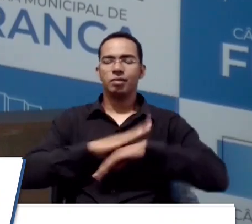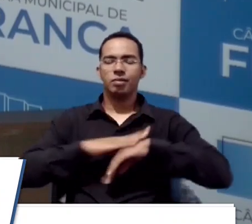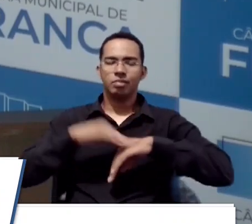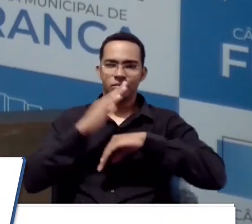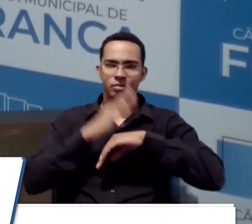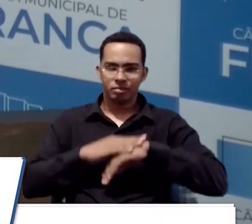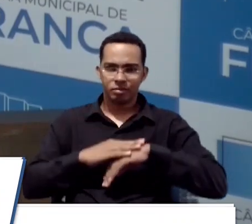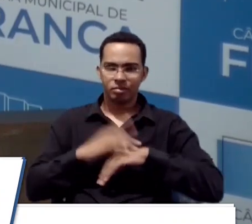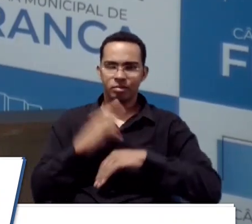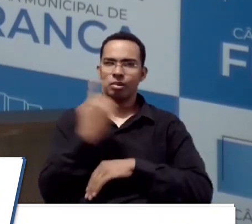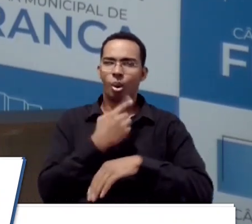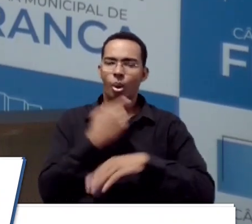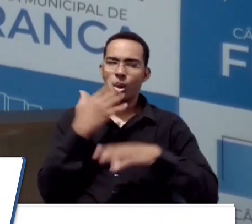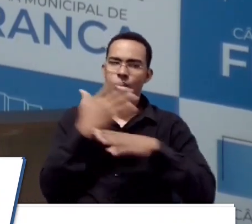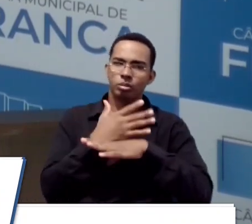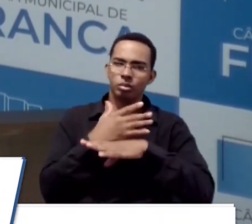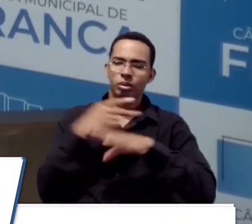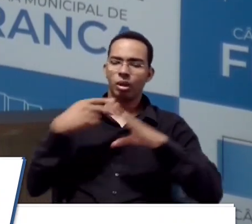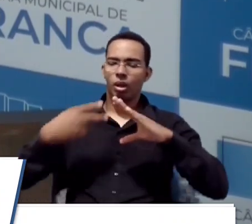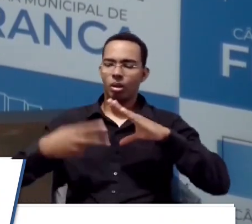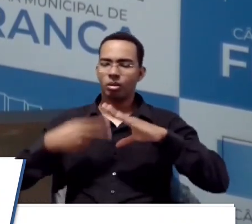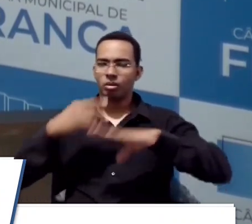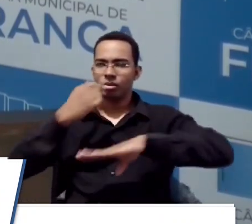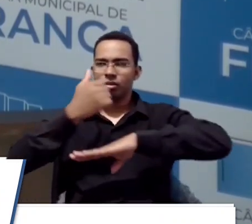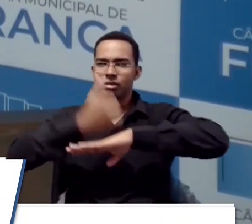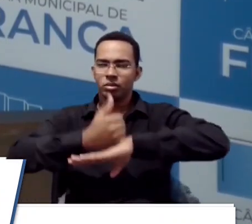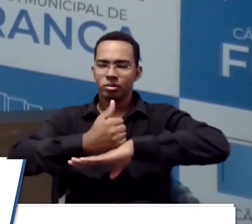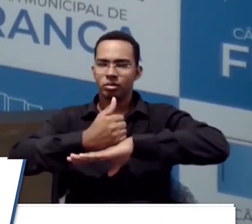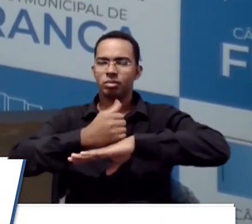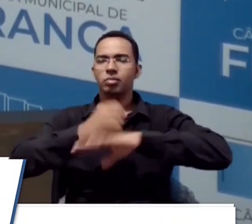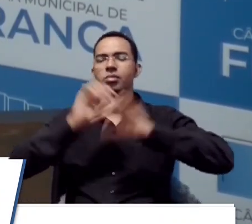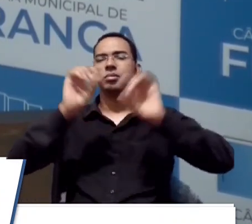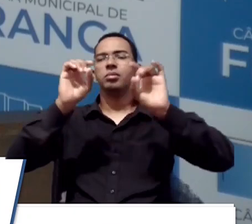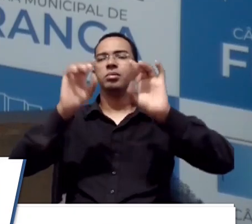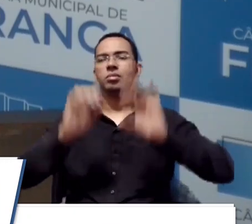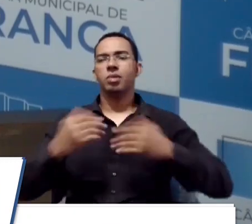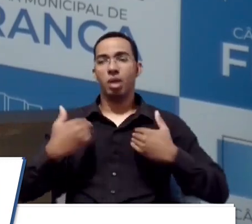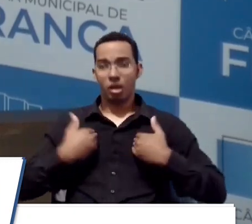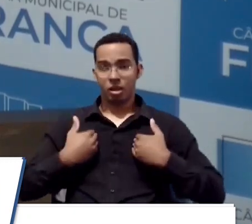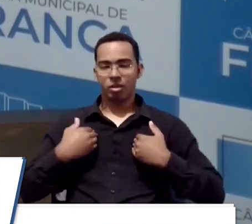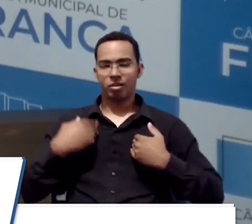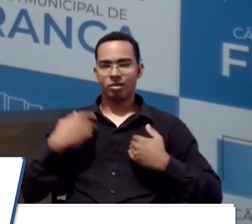da nossa cidade, dessa Câmara de Leis, em especial deste pastor.